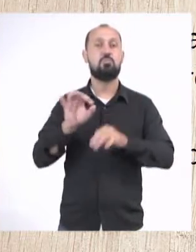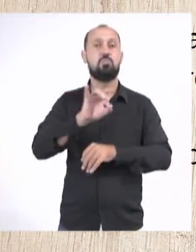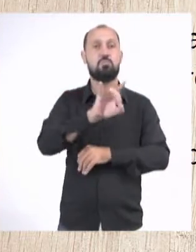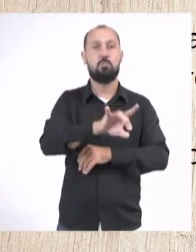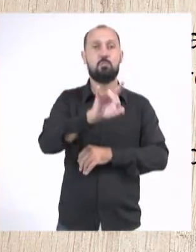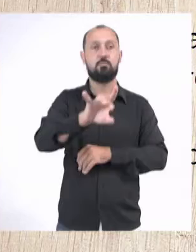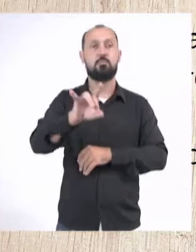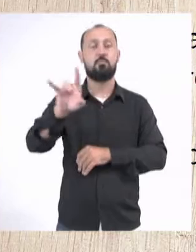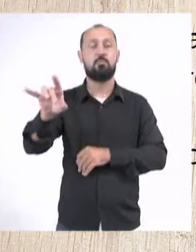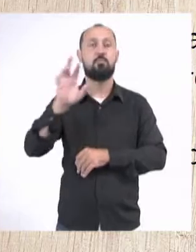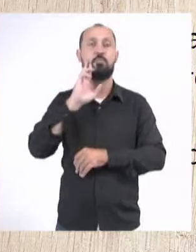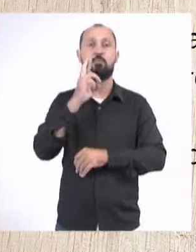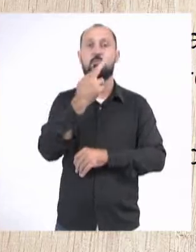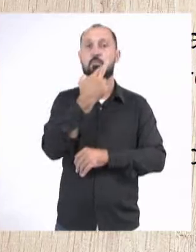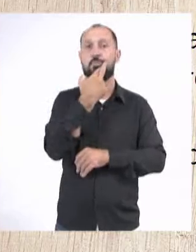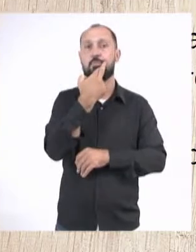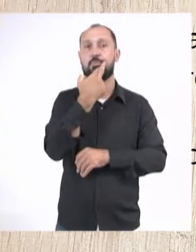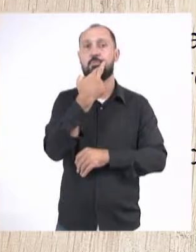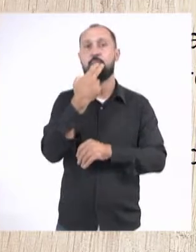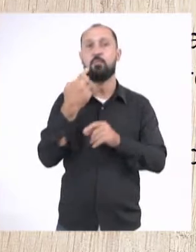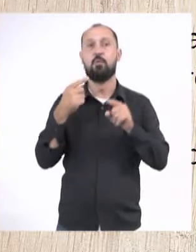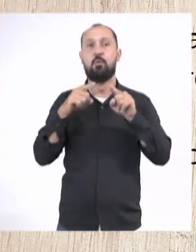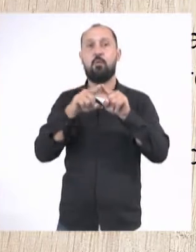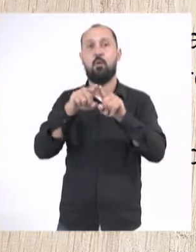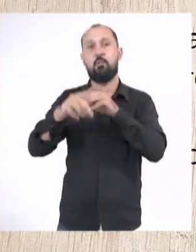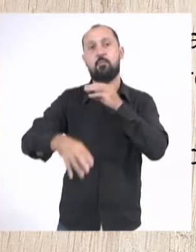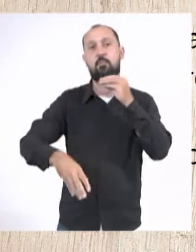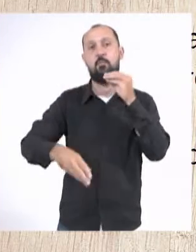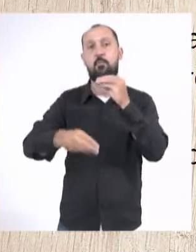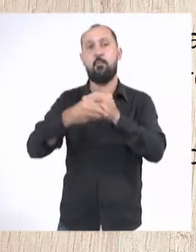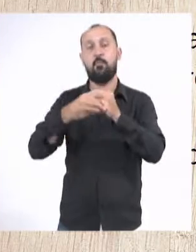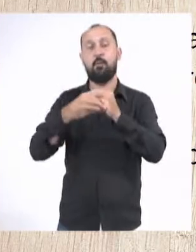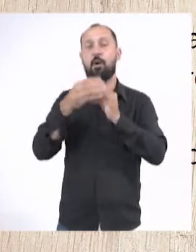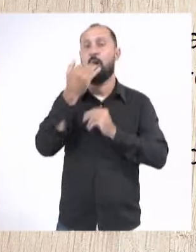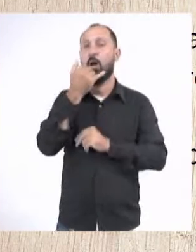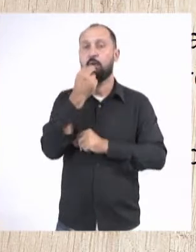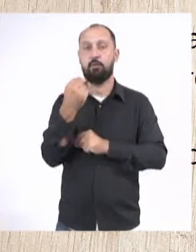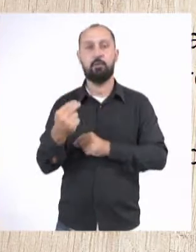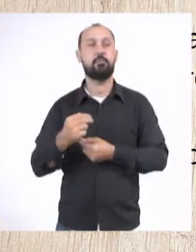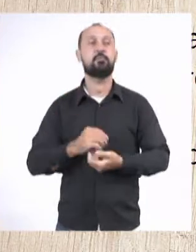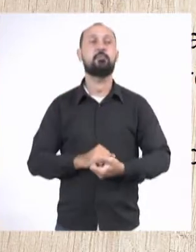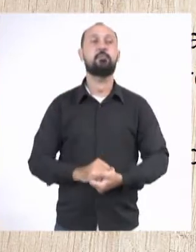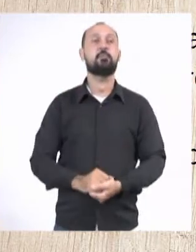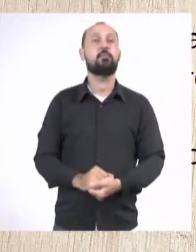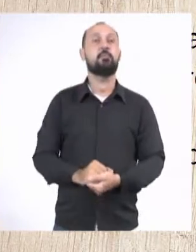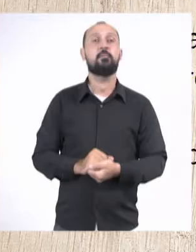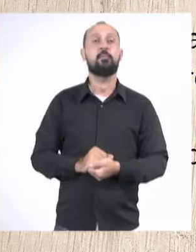cabe ao Restaurante Popular, é em ações suplementares de nutrição.